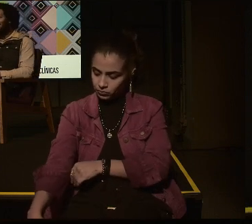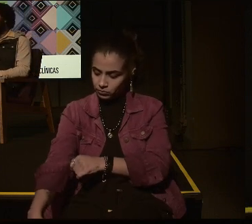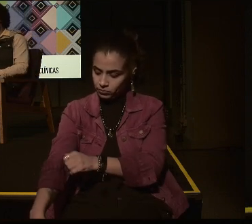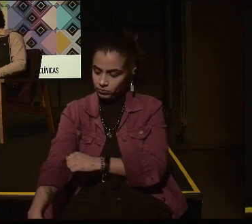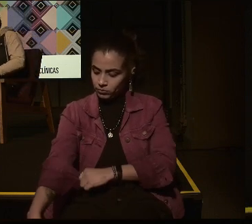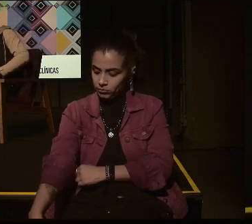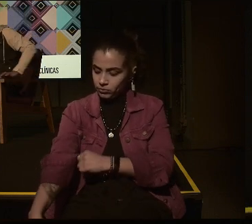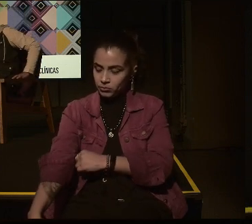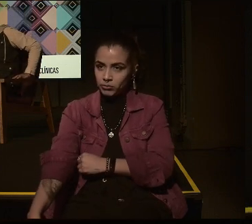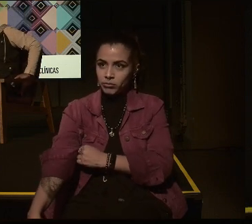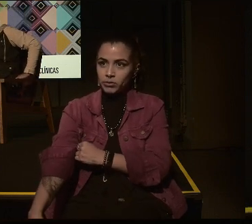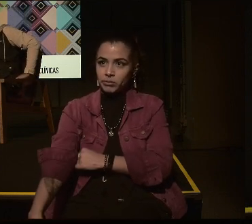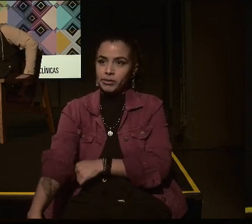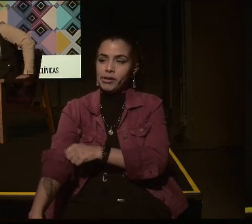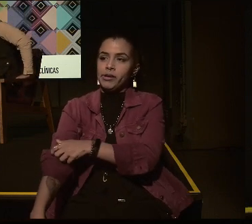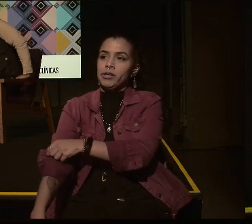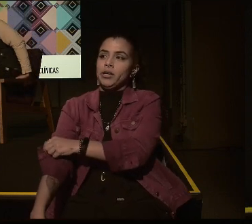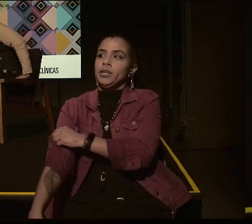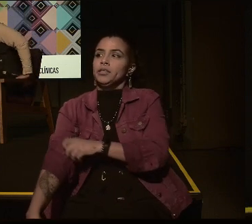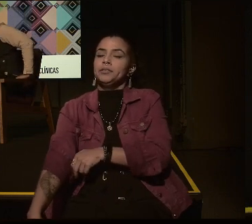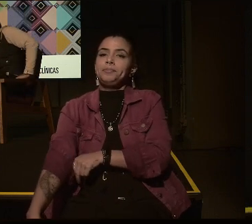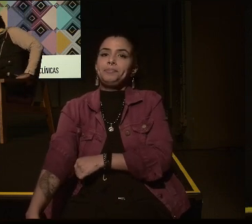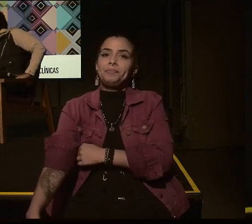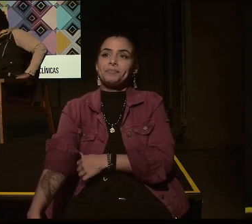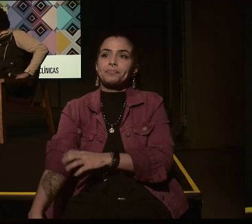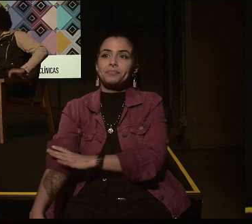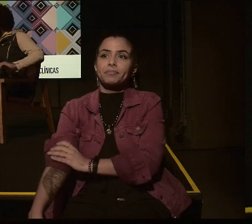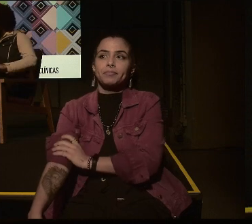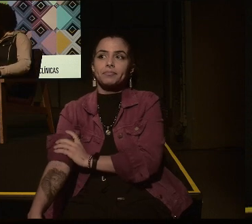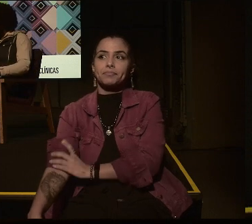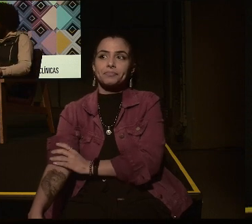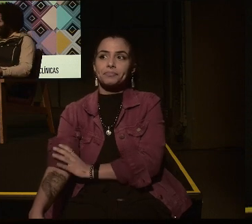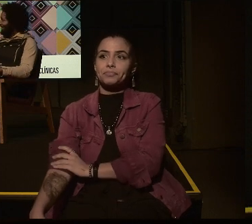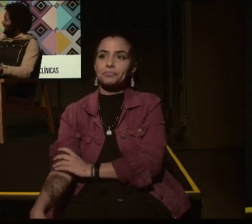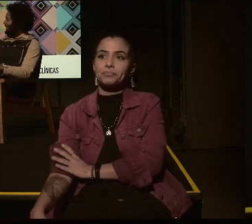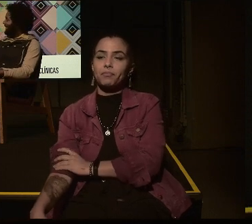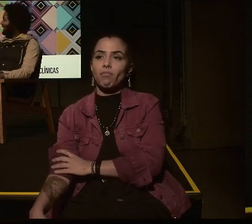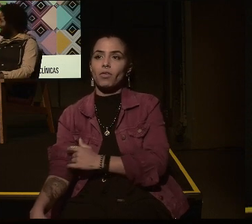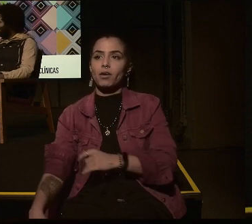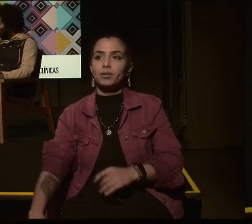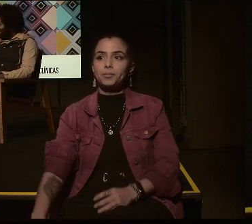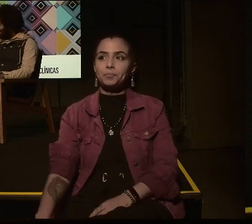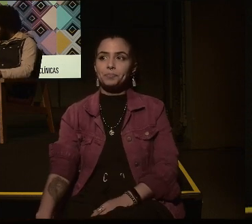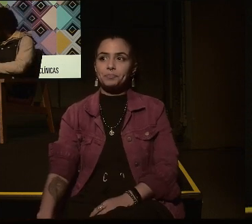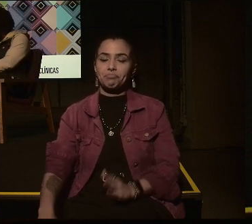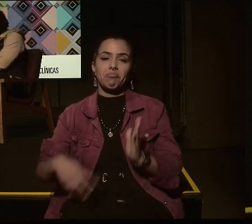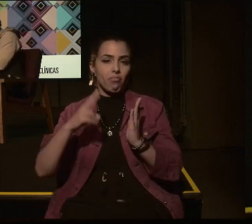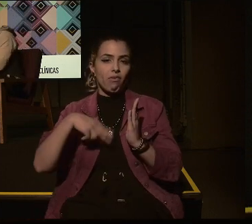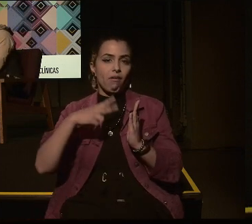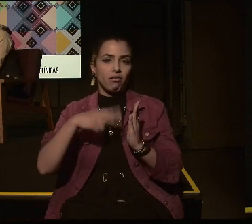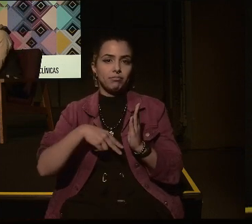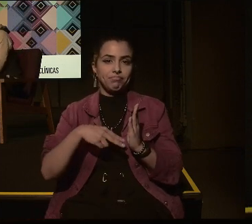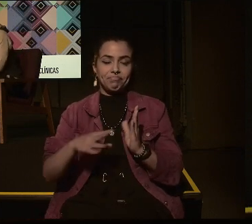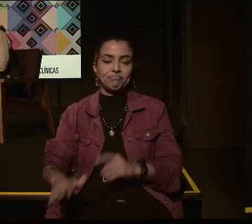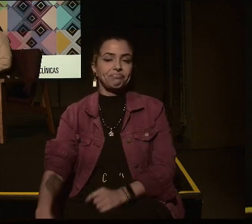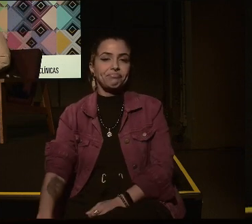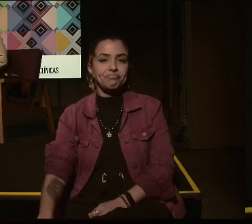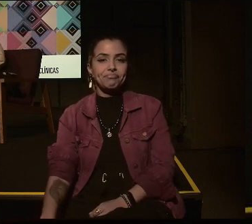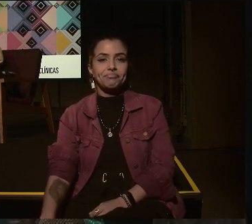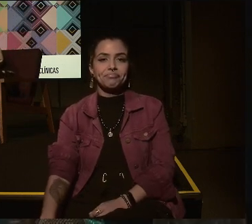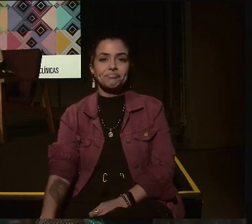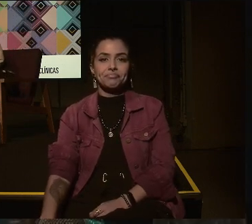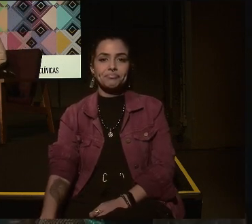A pergunta do Kwame, nossa, fronteira, limite. Oh, pelo avançado do tempo, Kwame, é o seguinte.